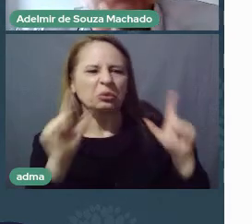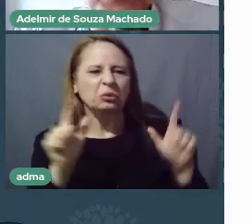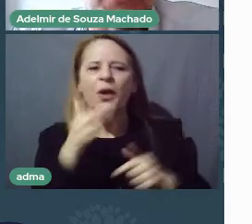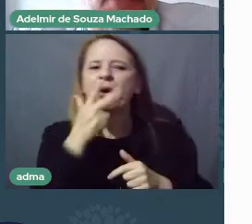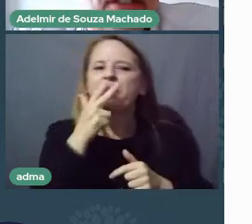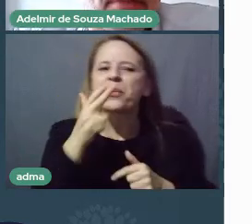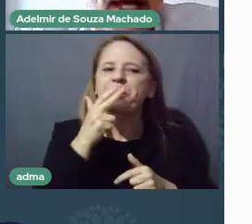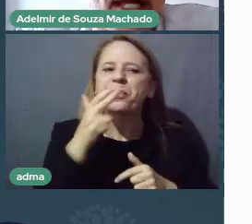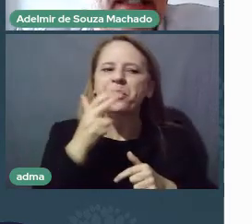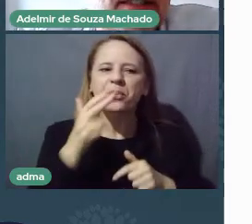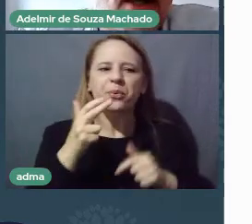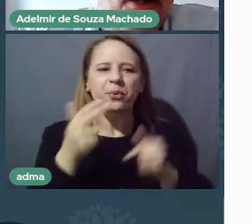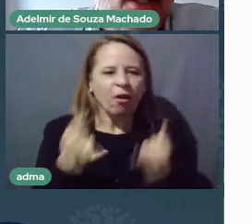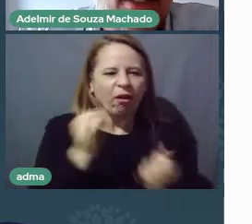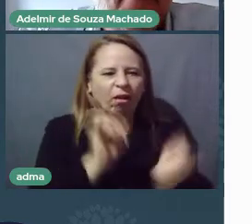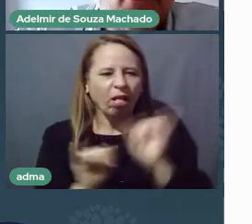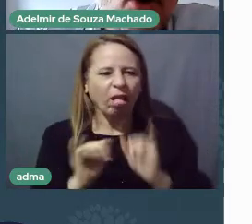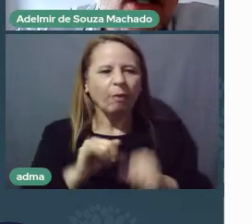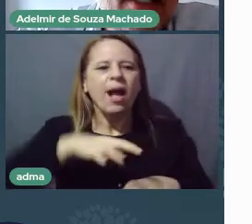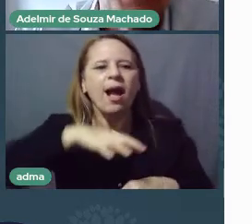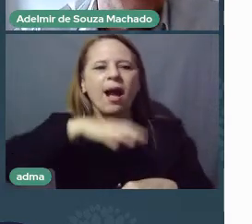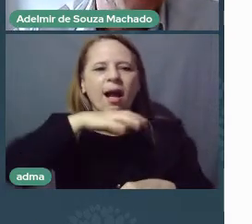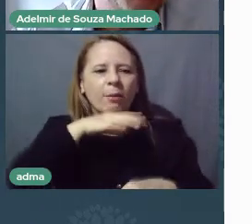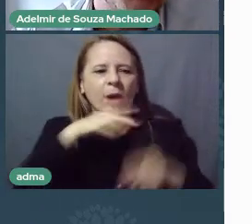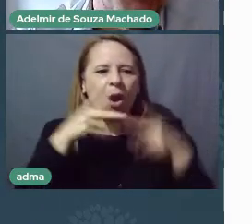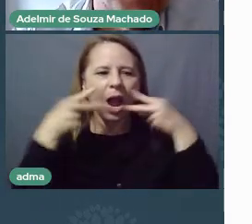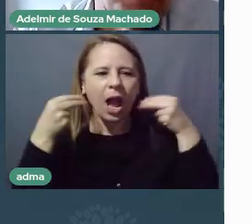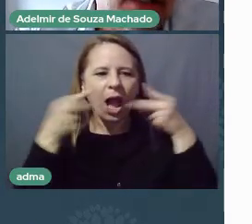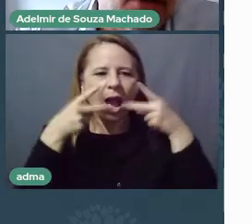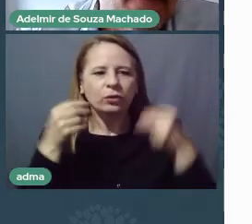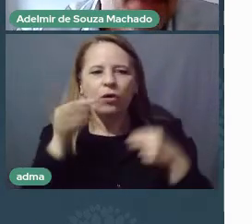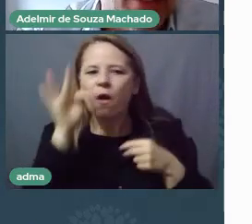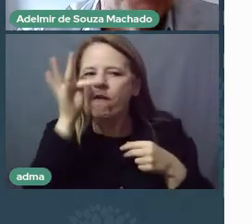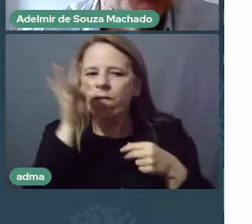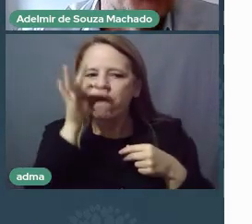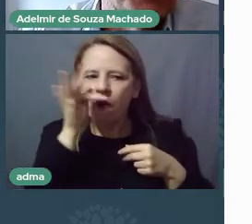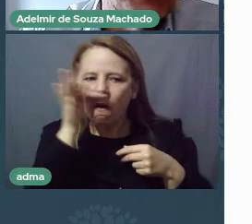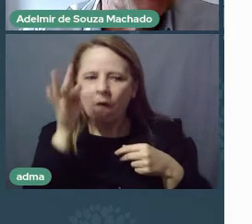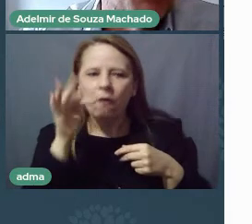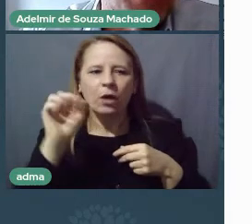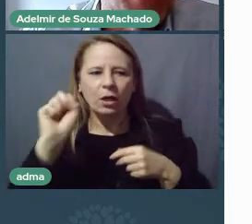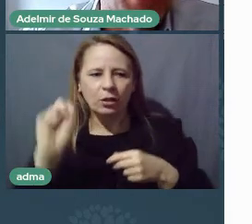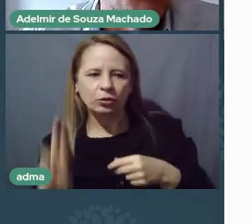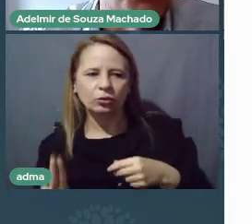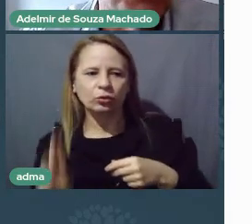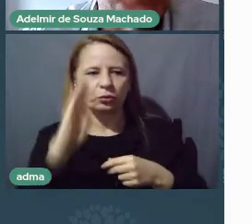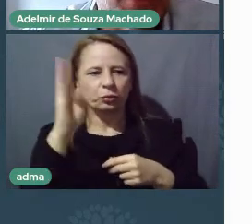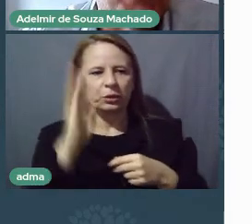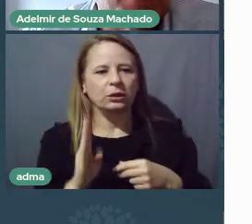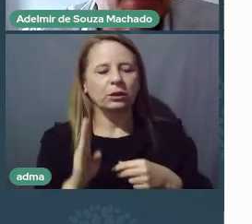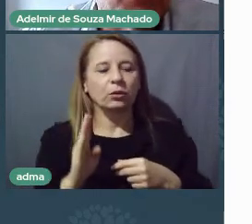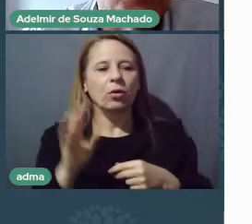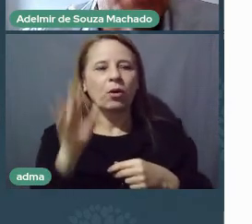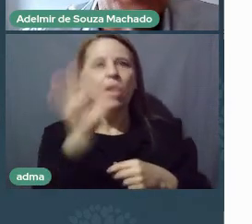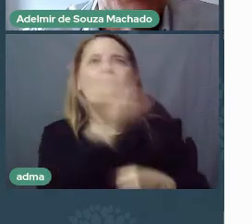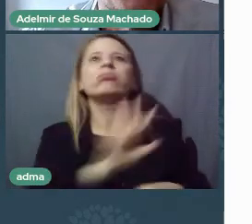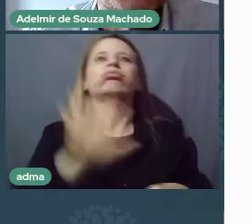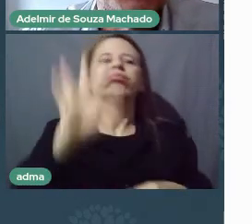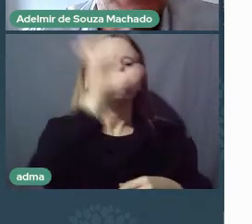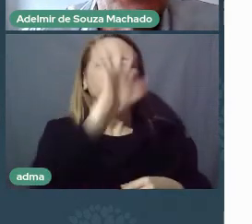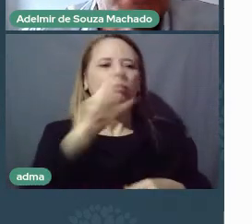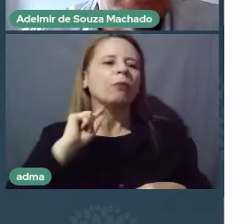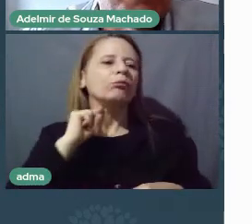químicos, a exposição a animais, pólen no sul do Brasil, a poluição do ar, alguns medicamentos,